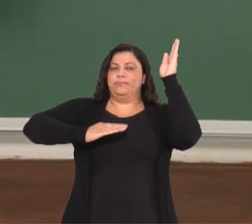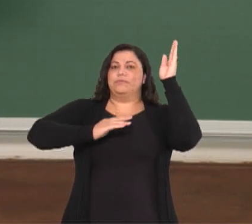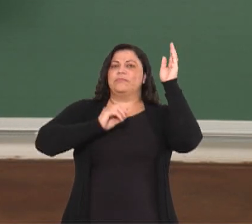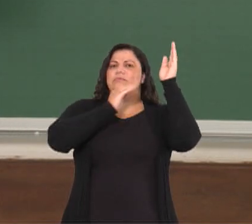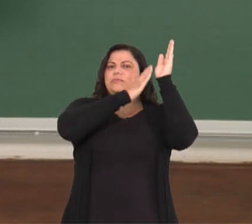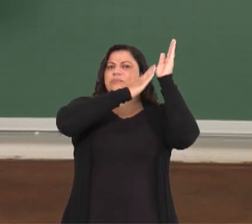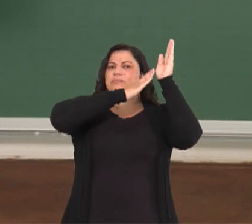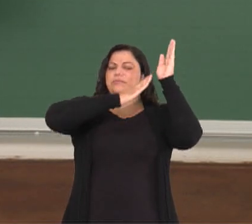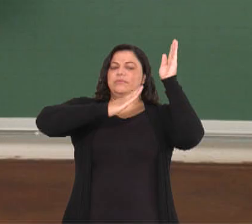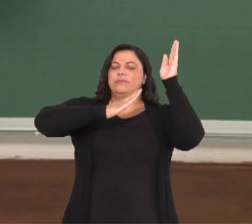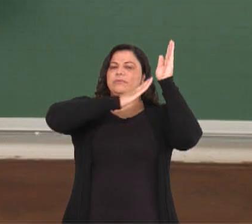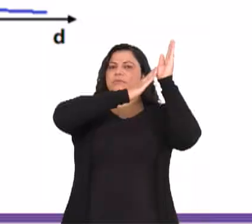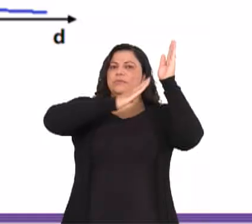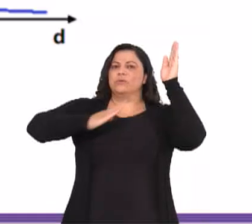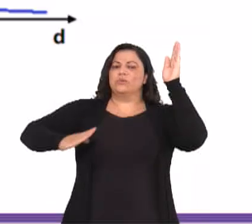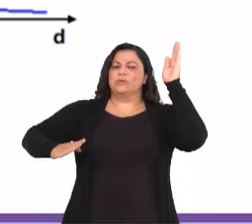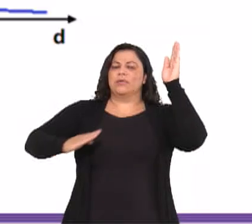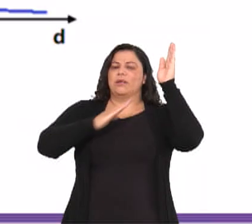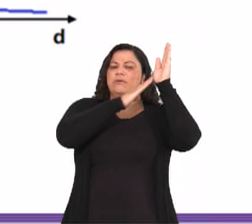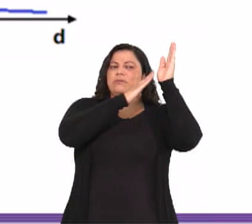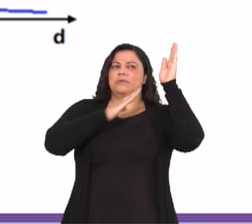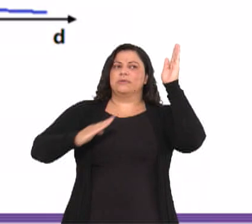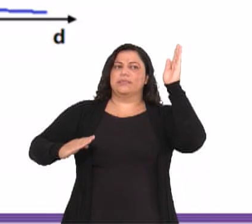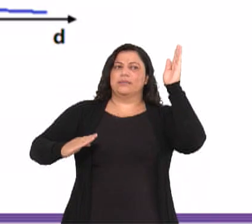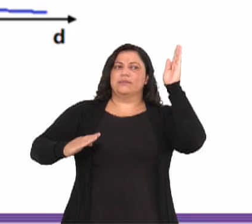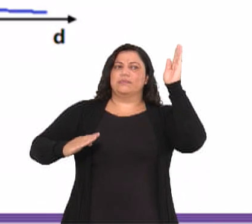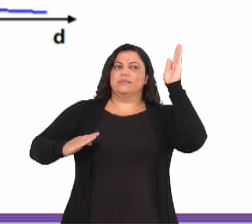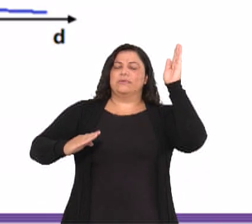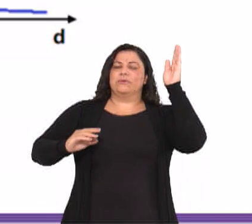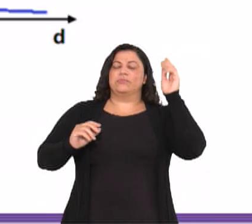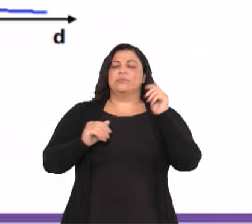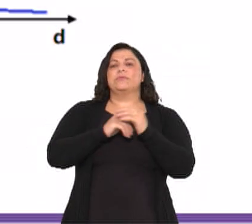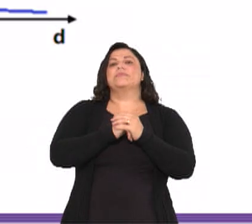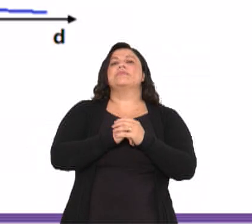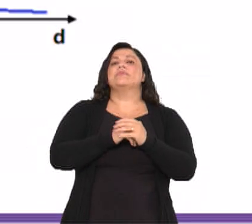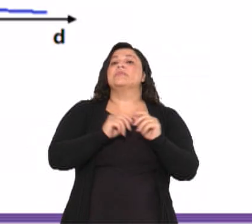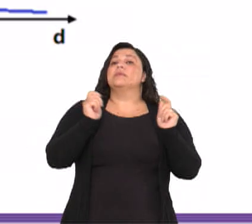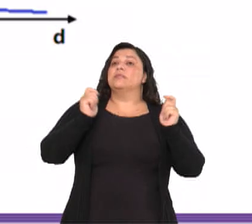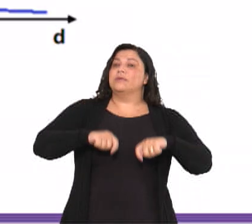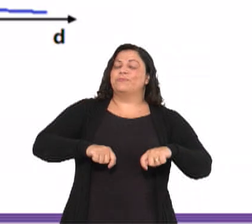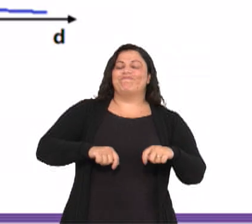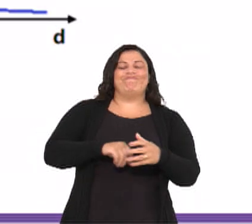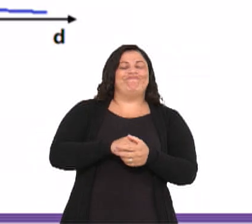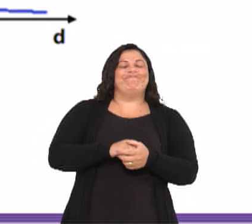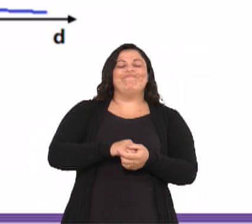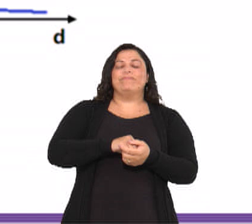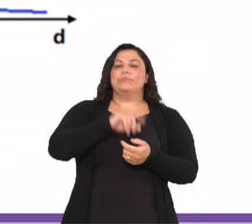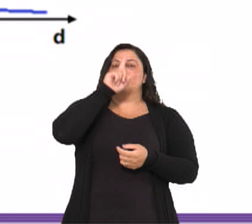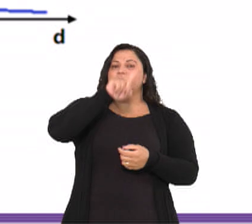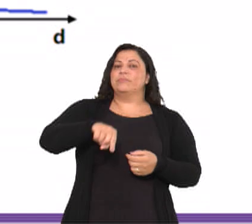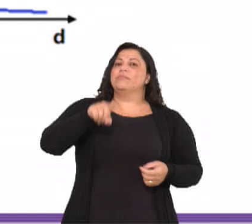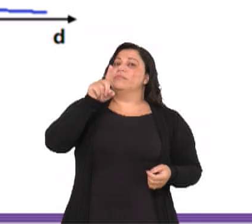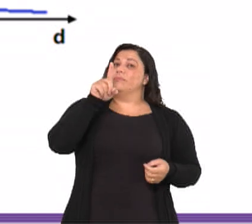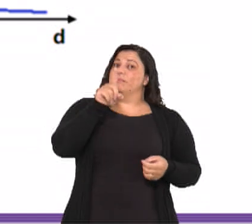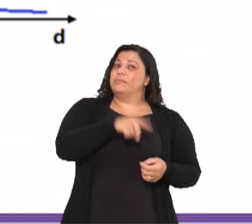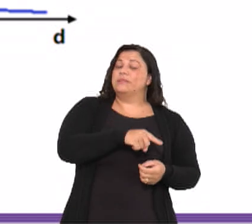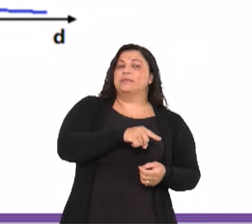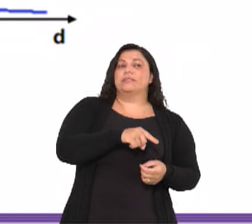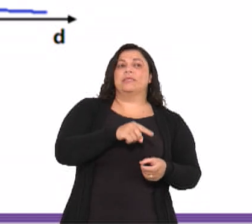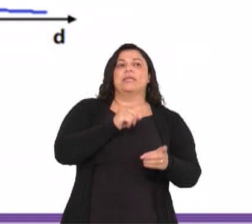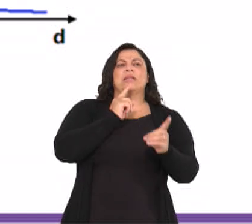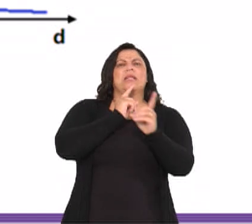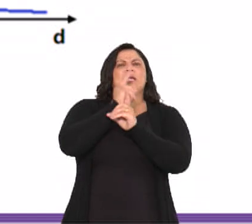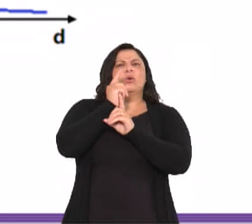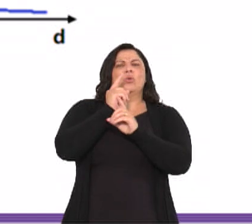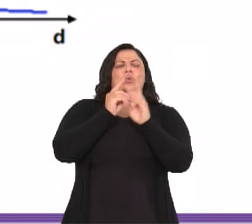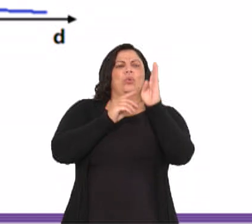ele cai linearmente, a gente tem que cancelar essa alternativa também. A gente tem que buscar um gráfico onde a